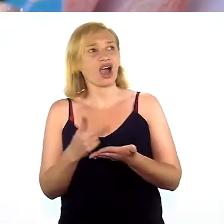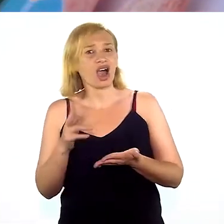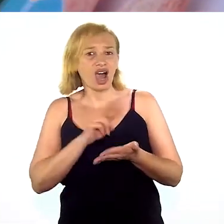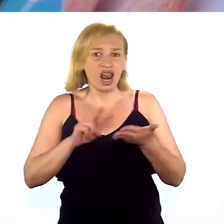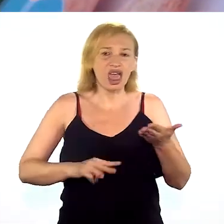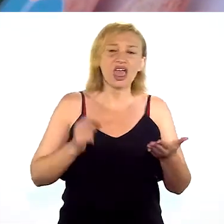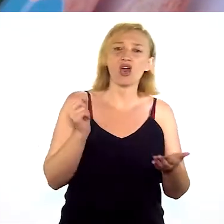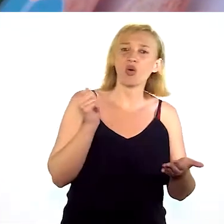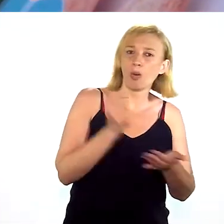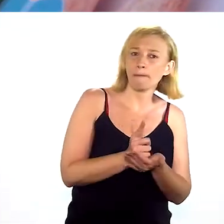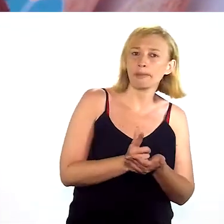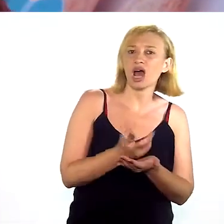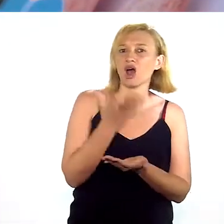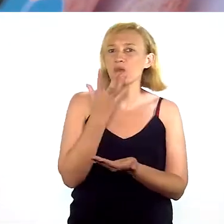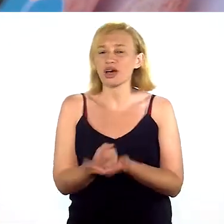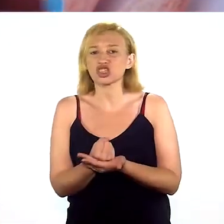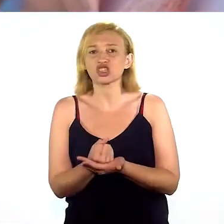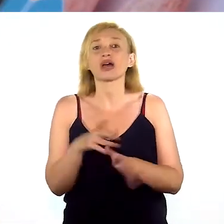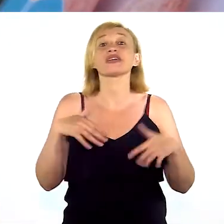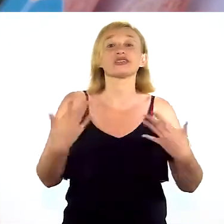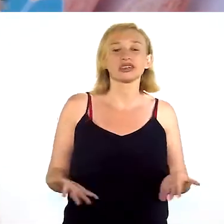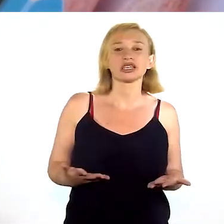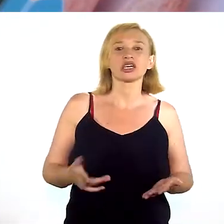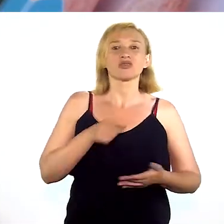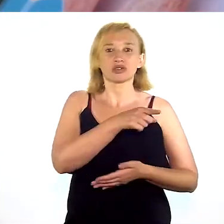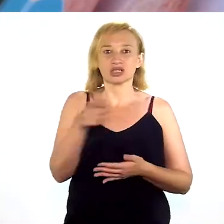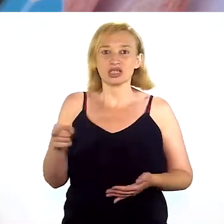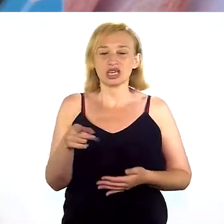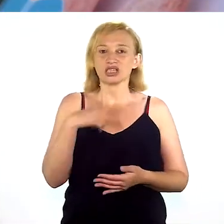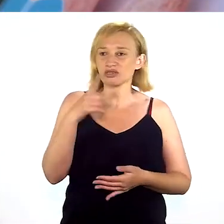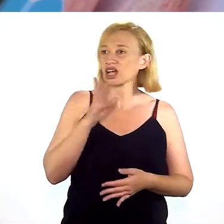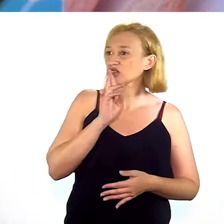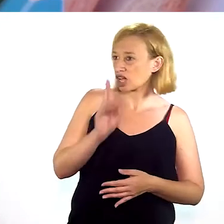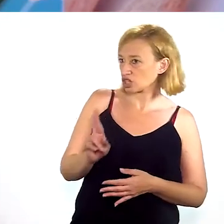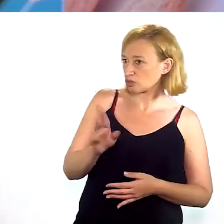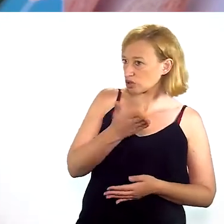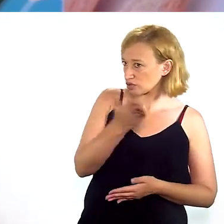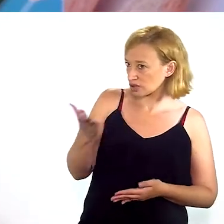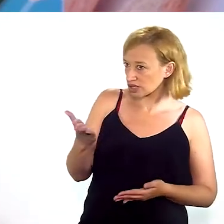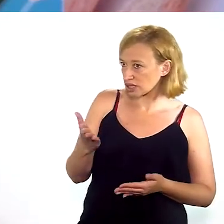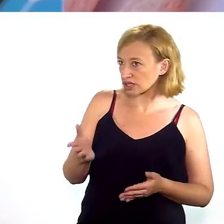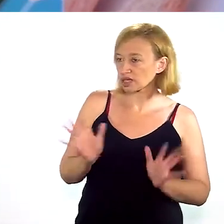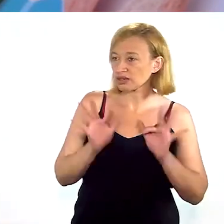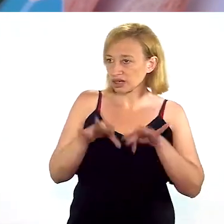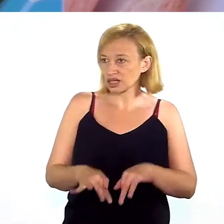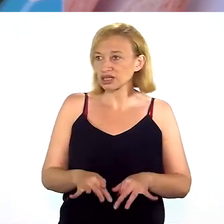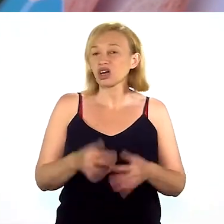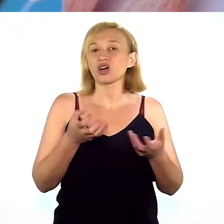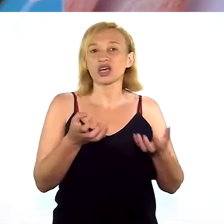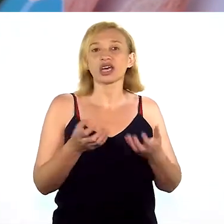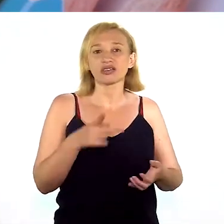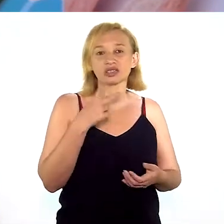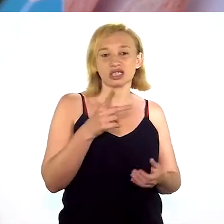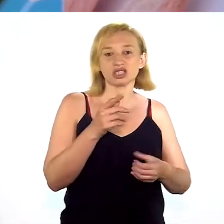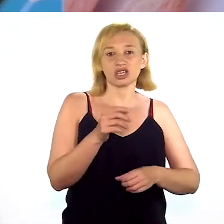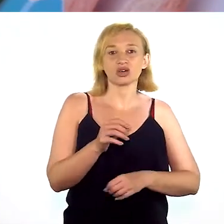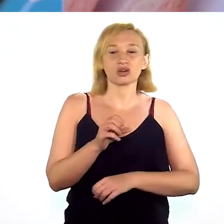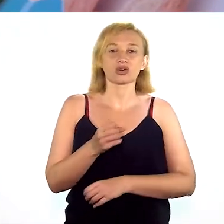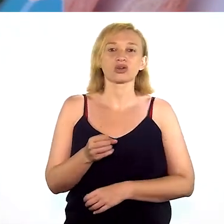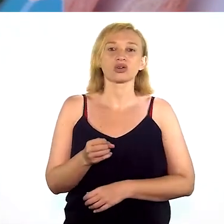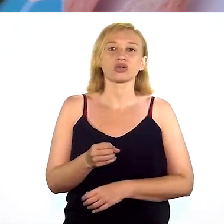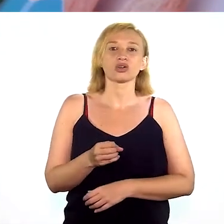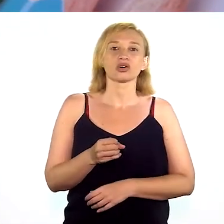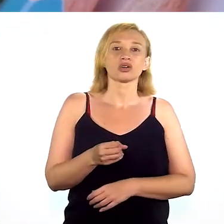eu começar a ler, ou a comprar, ou a baixar, enfim. E aí, vocês falam, já na resposta de vocês nessa